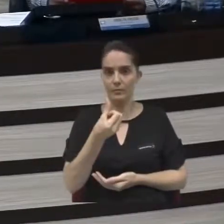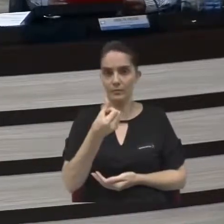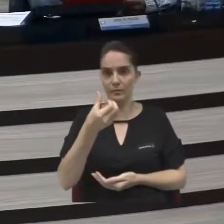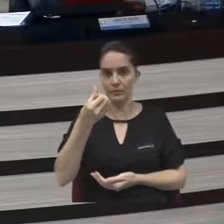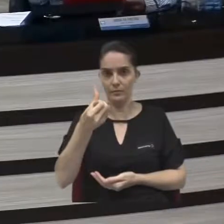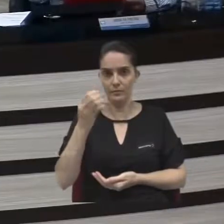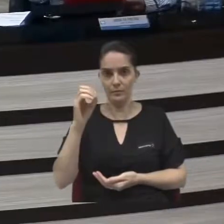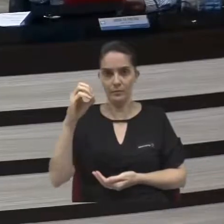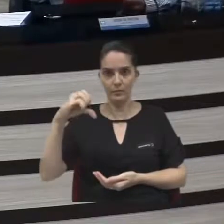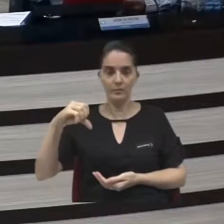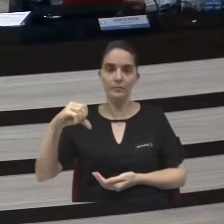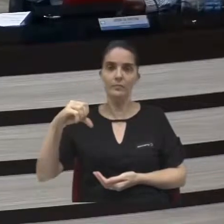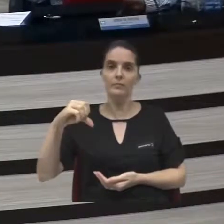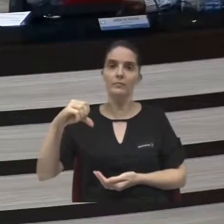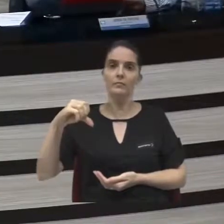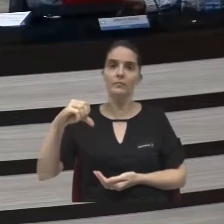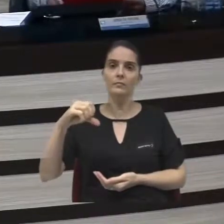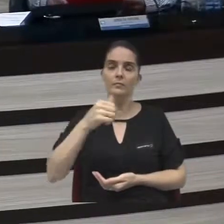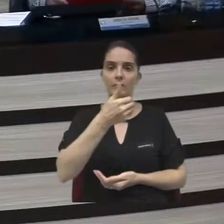16.609,